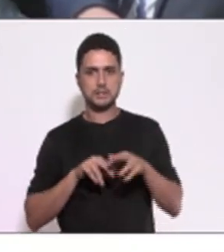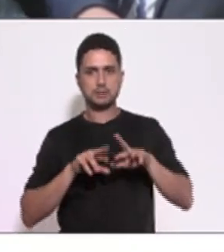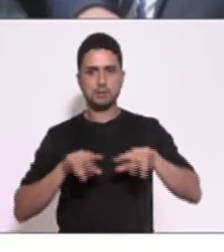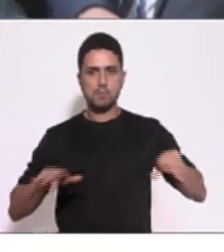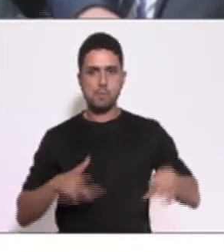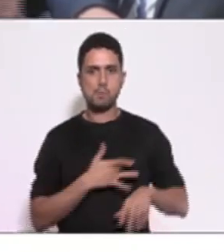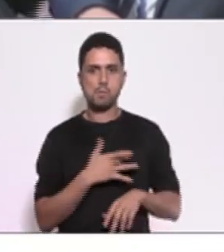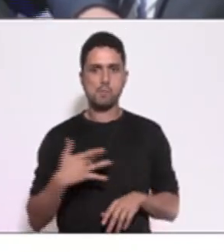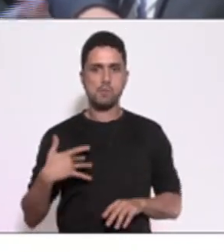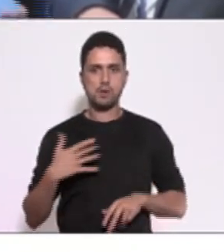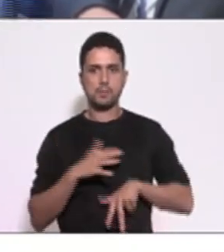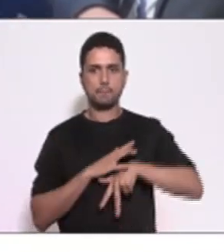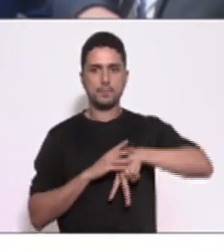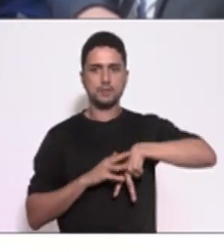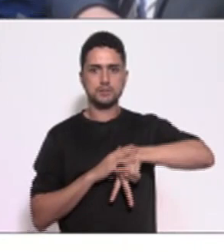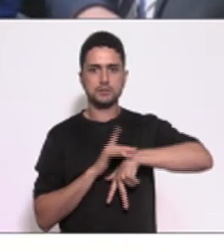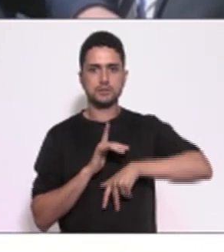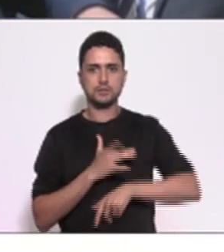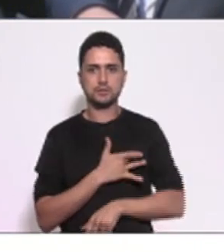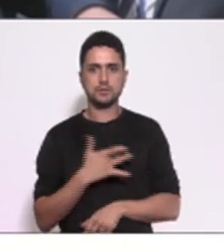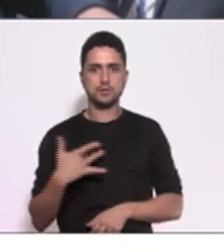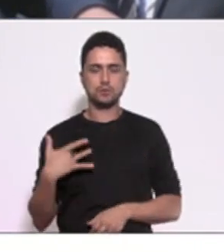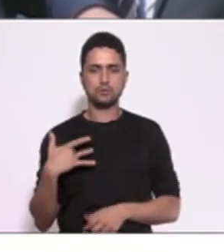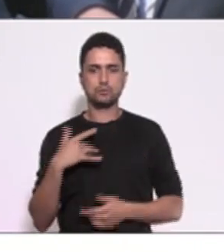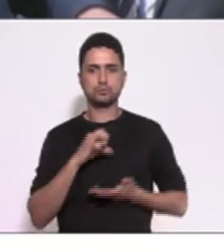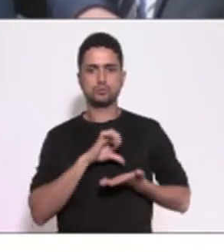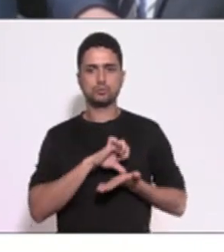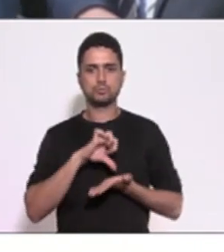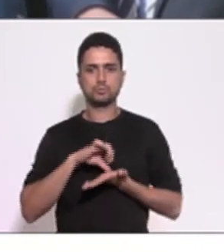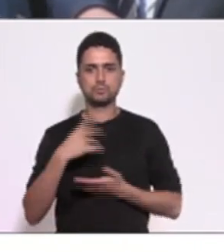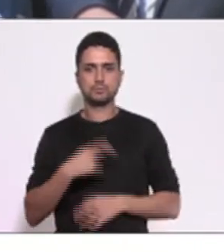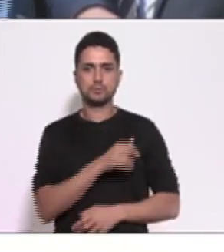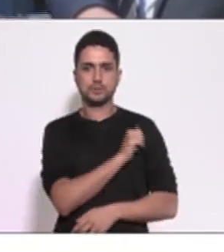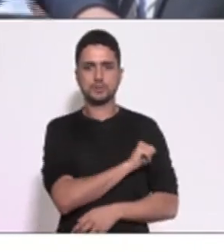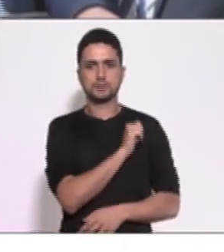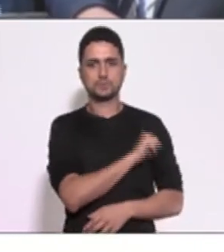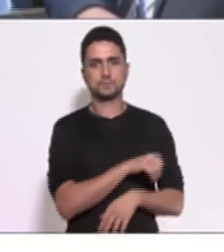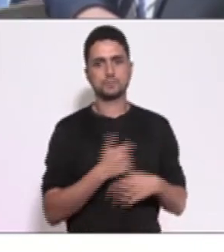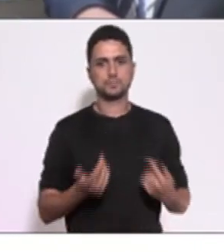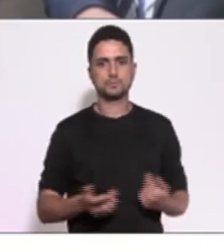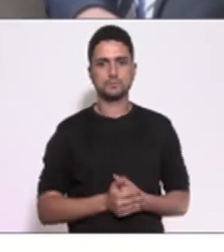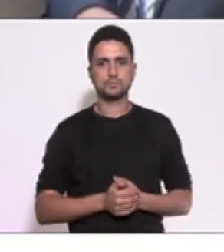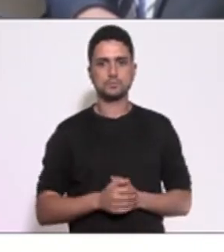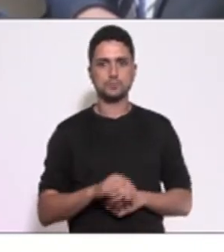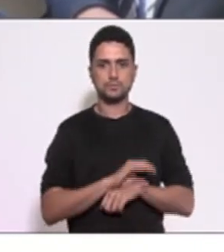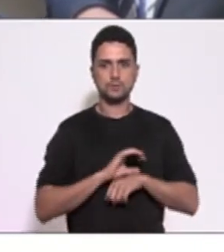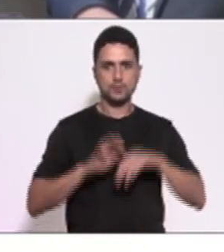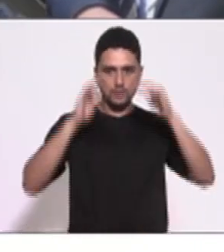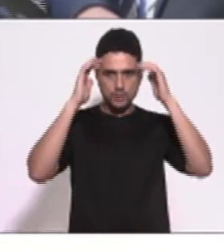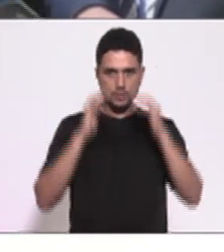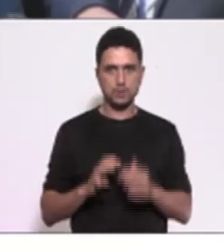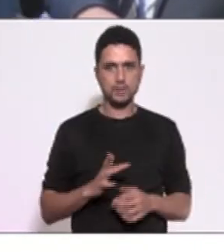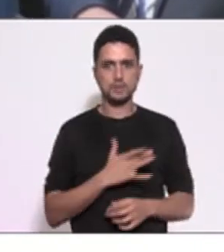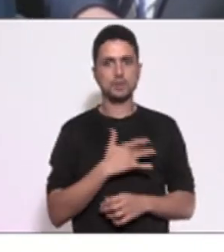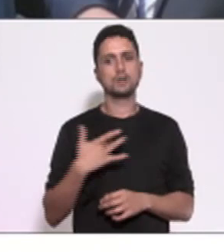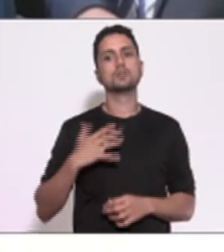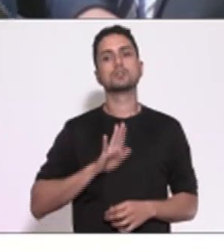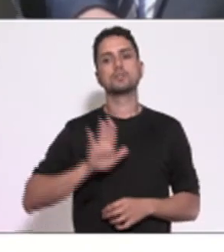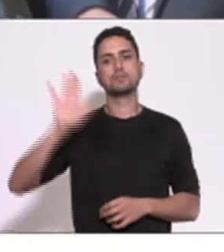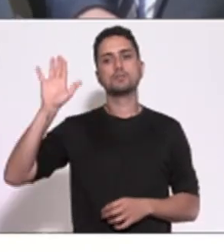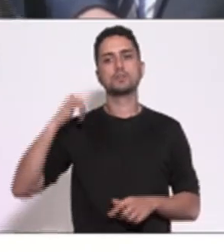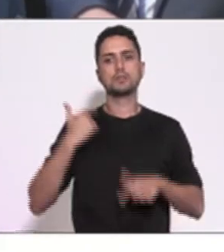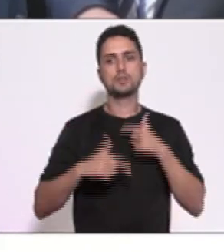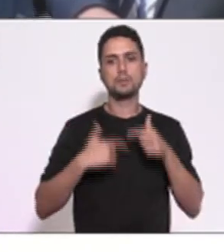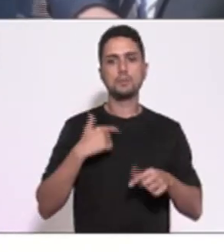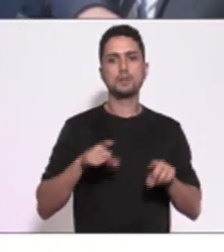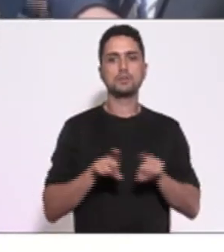de pacientes pelas unidades de saúde localizadas no Estado do Rio de Janeiro. Pareceres das comissões de Constituição e Justiça pela condicionalidade. Saúde favorável. Trabalho, legislação social